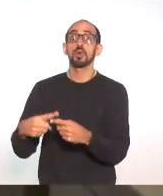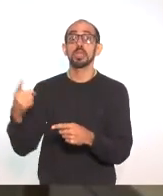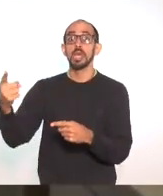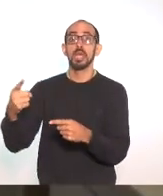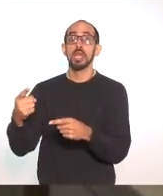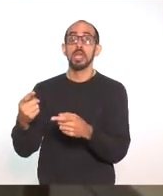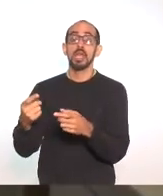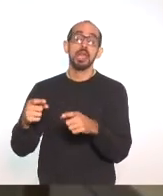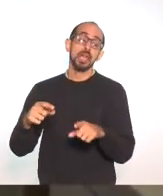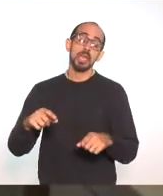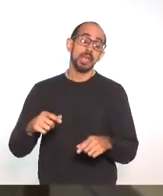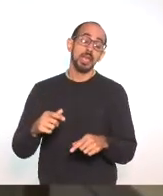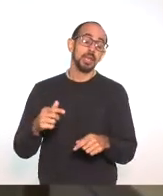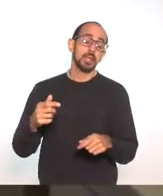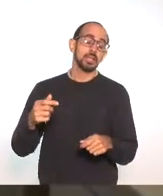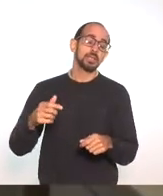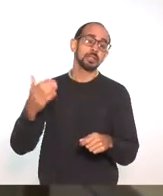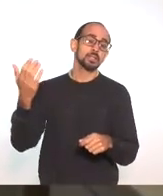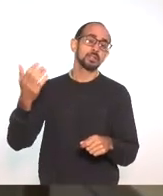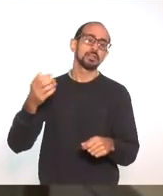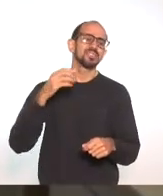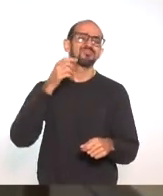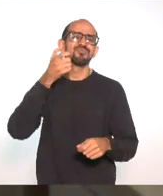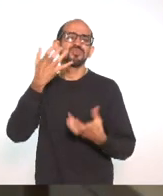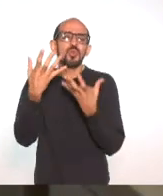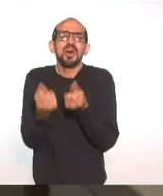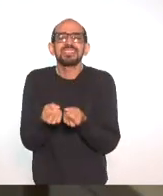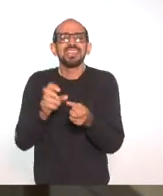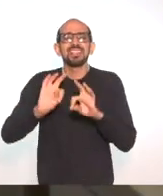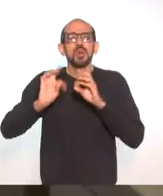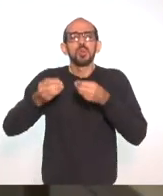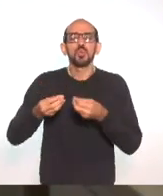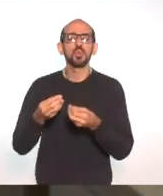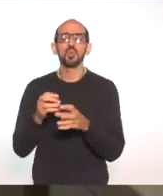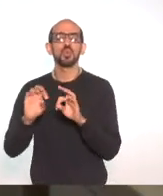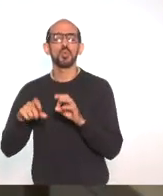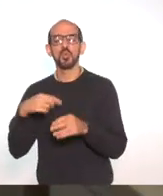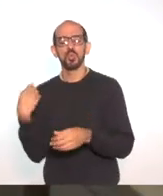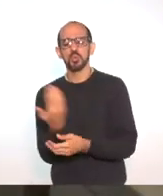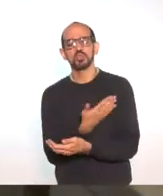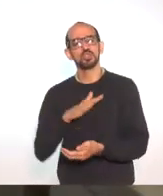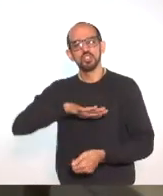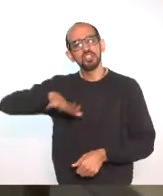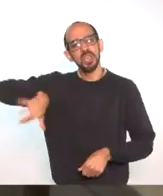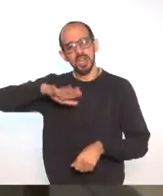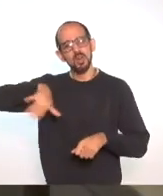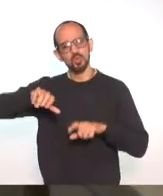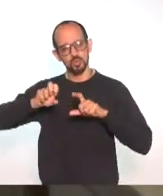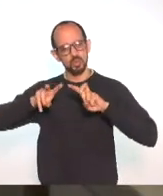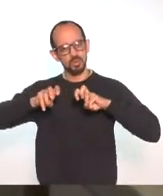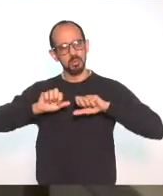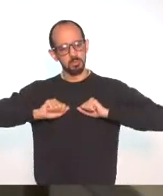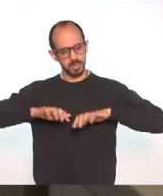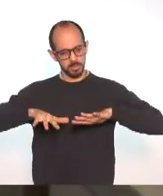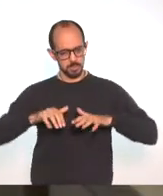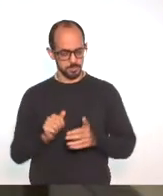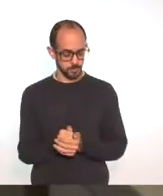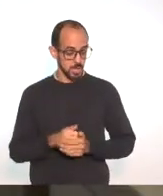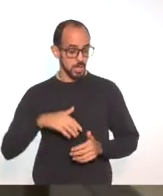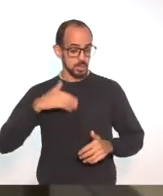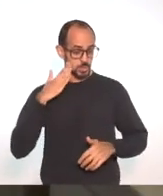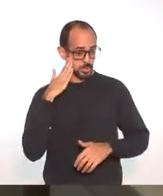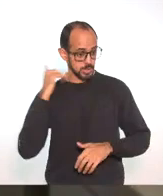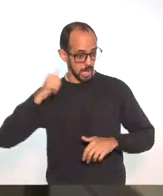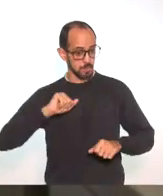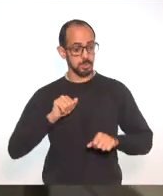nem boa hora não vejo isso de Carvalho claro que sabemos que as políticas de